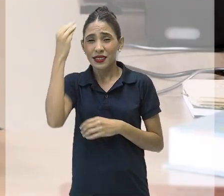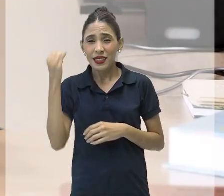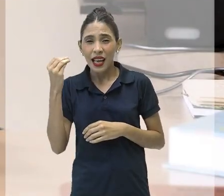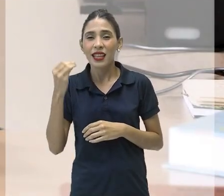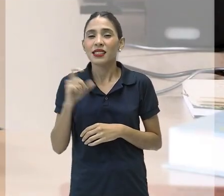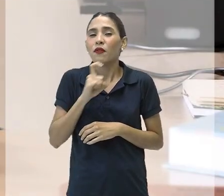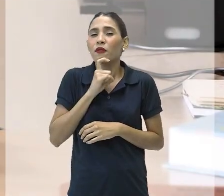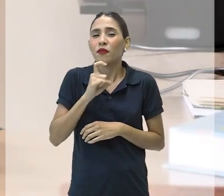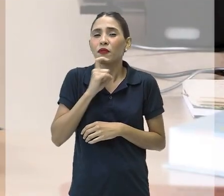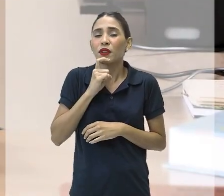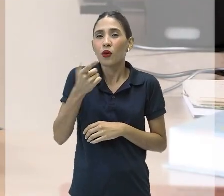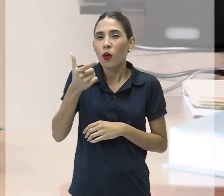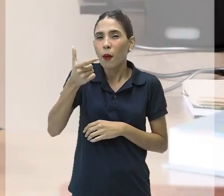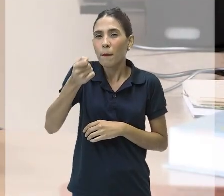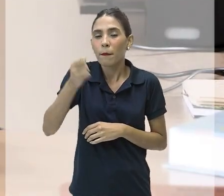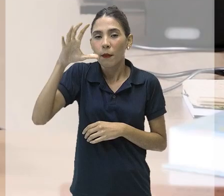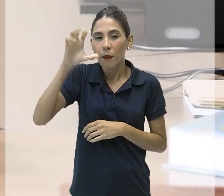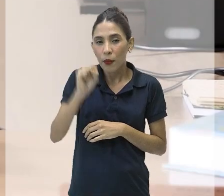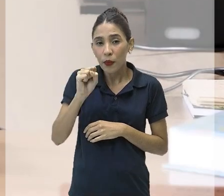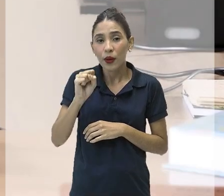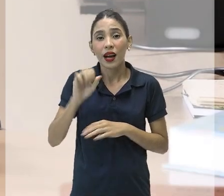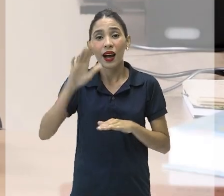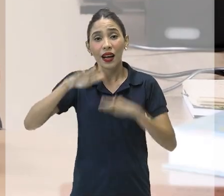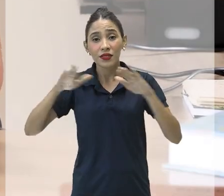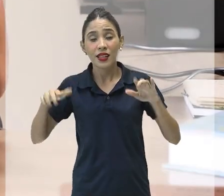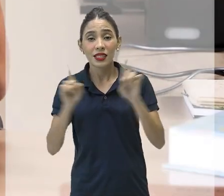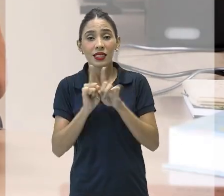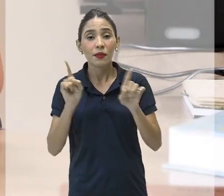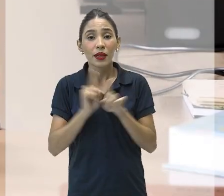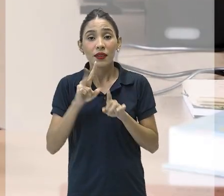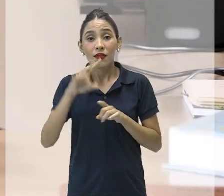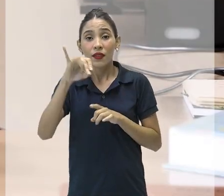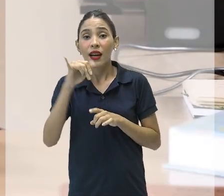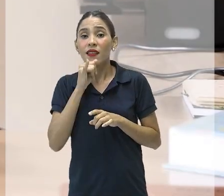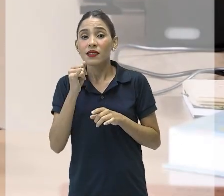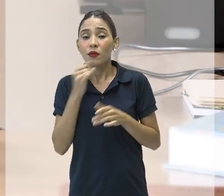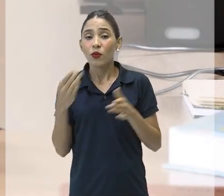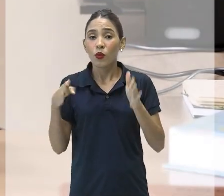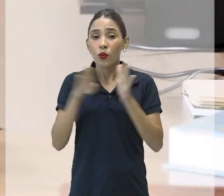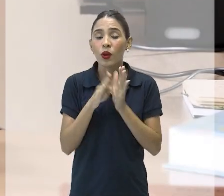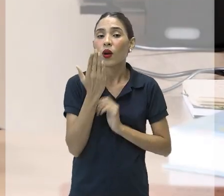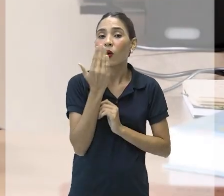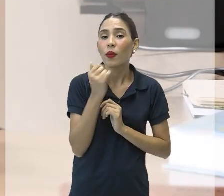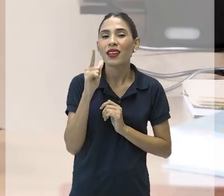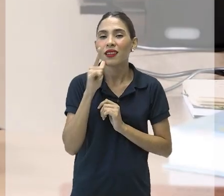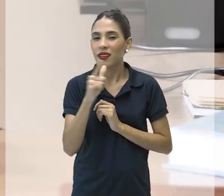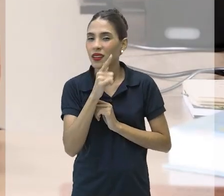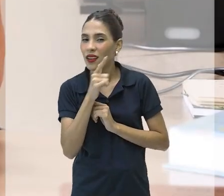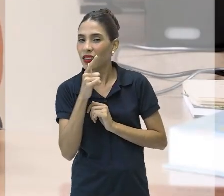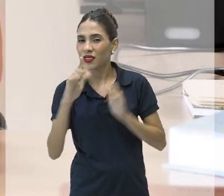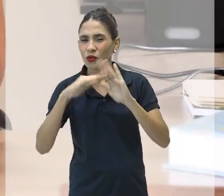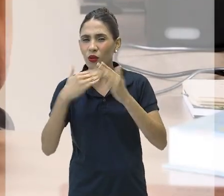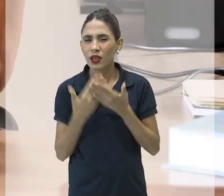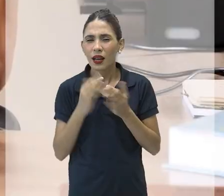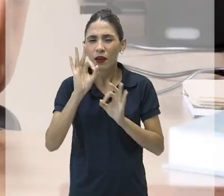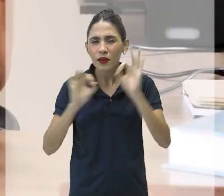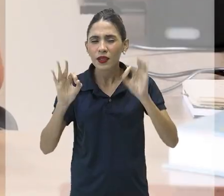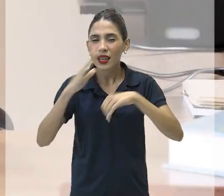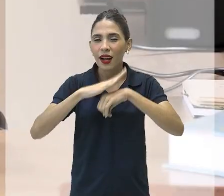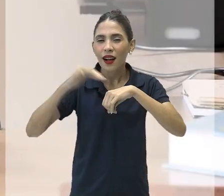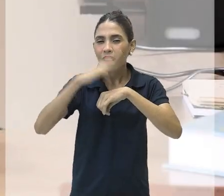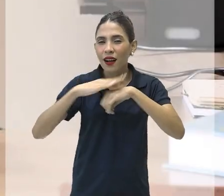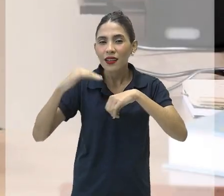ligado direto. Você muitas vezes vai para a cozinha comer sua merenda escolar, feita com muito carinho lá pela